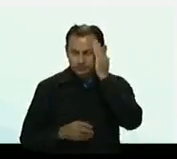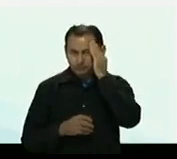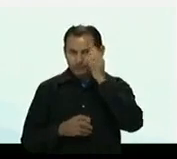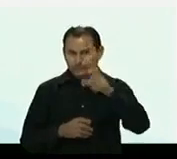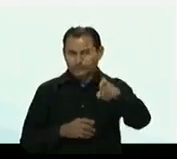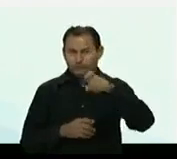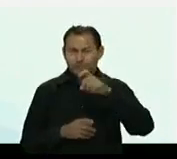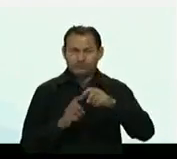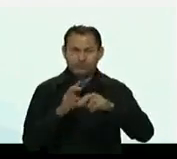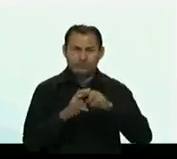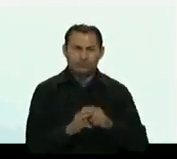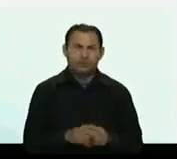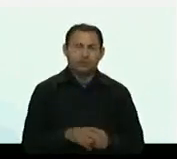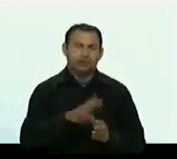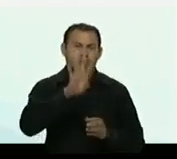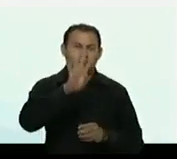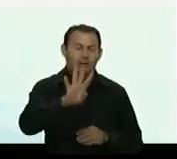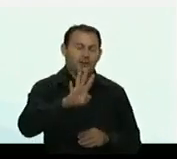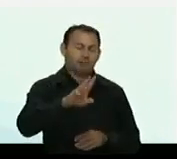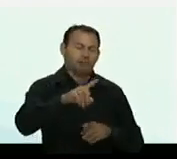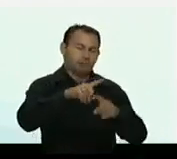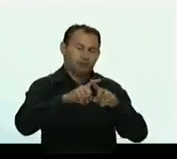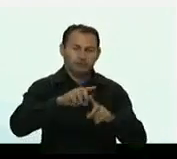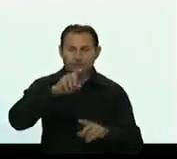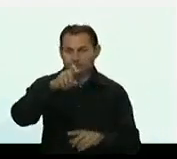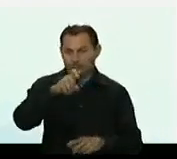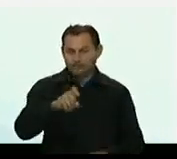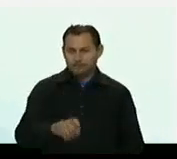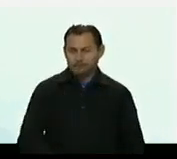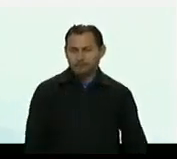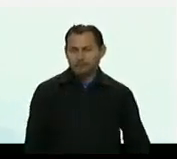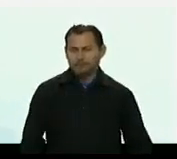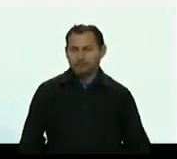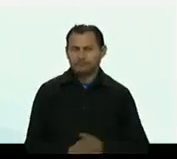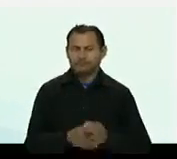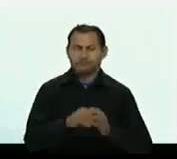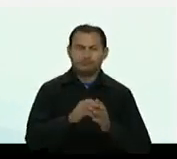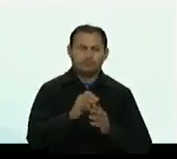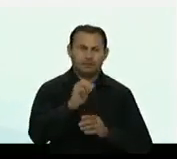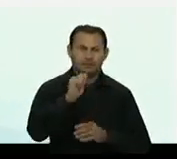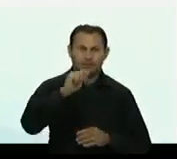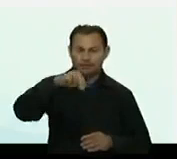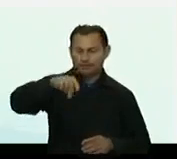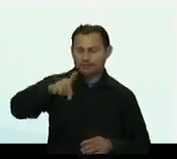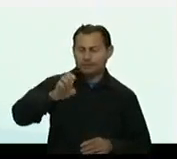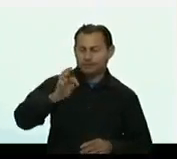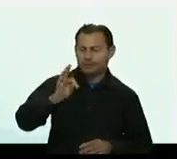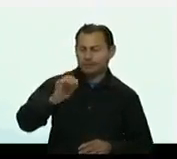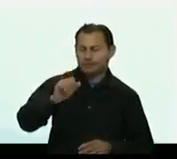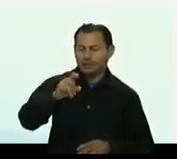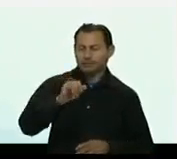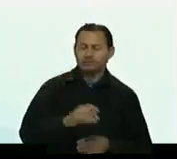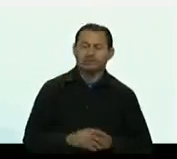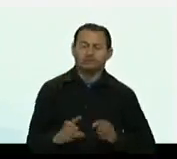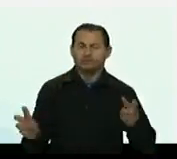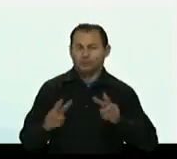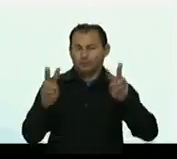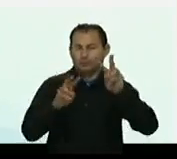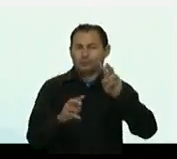por x. Por isso aqui que é 4x. Já a Andetaxi tem um valor fixo